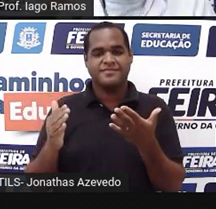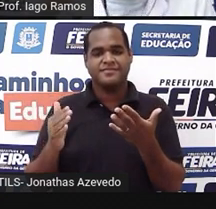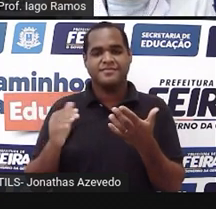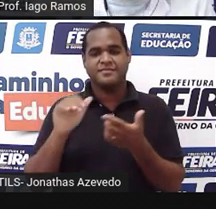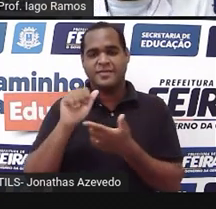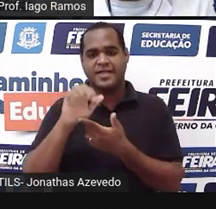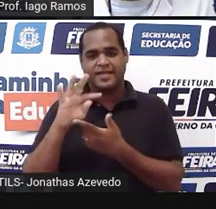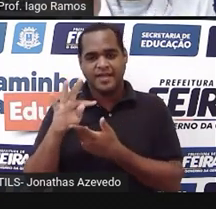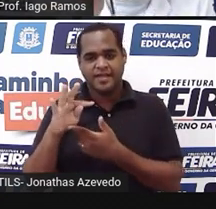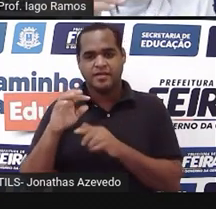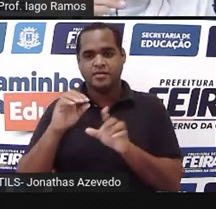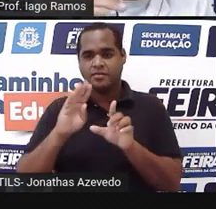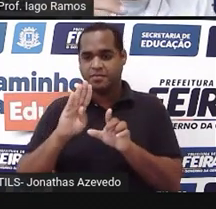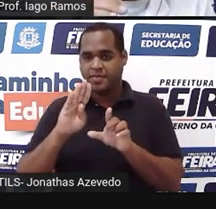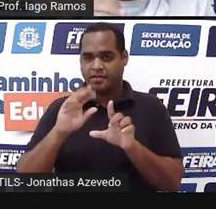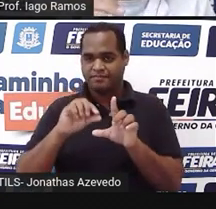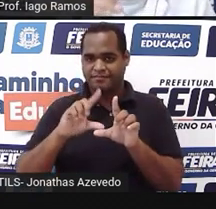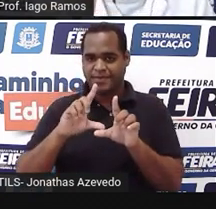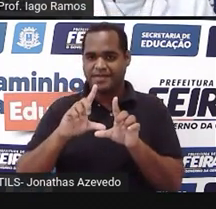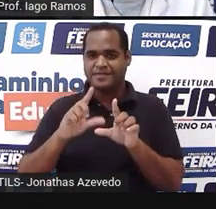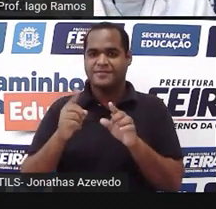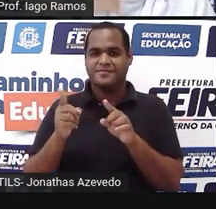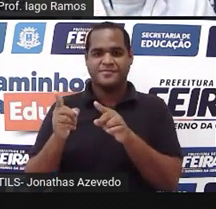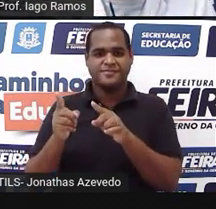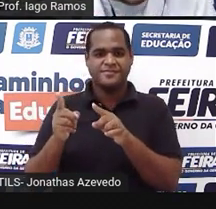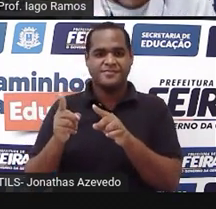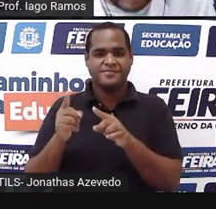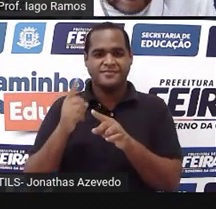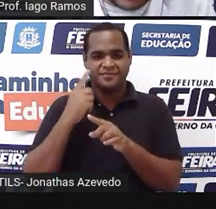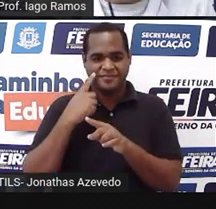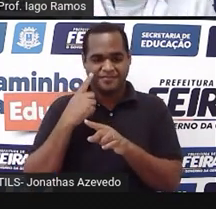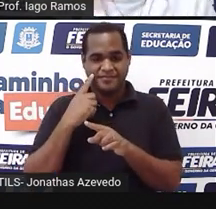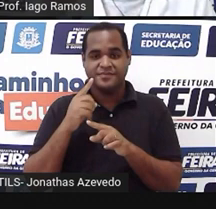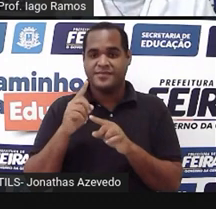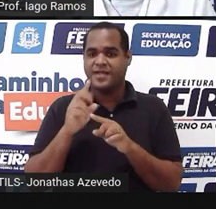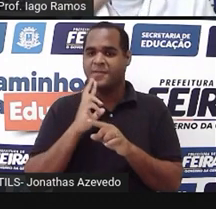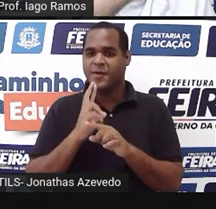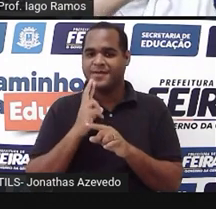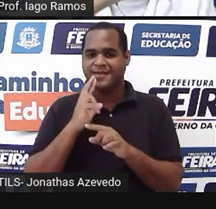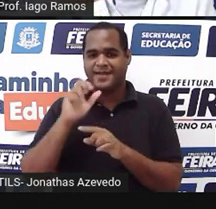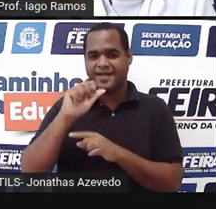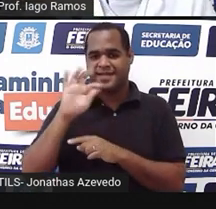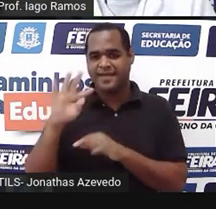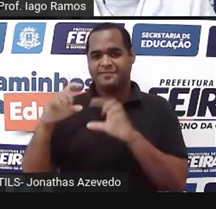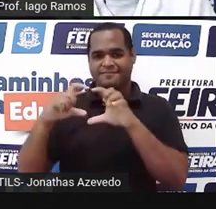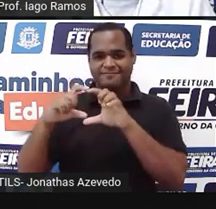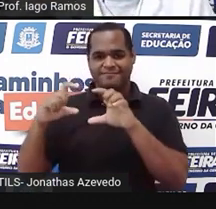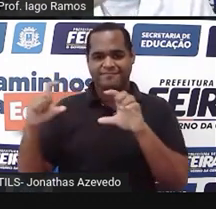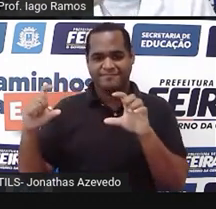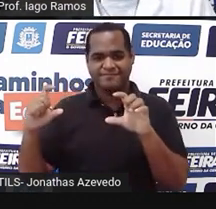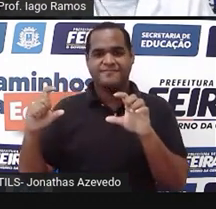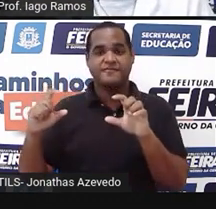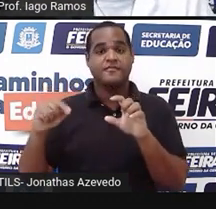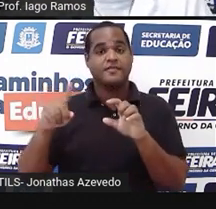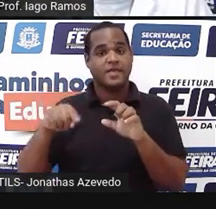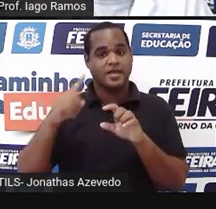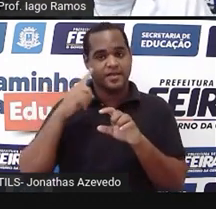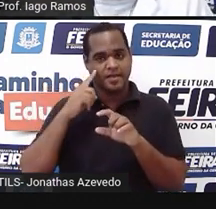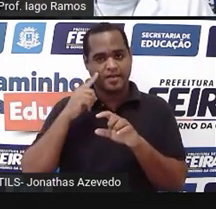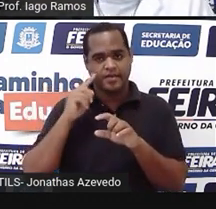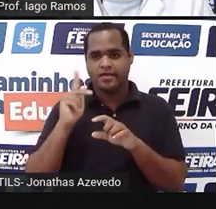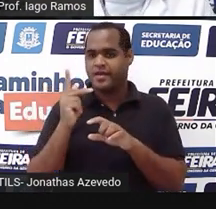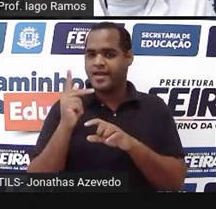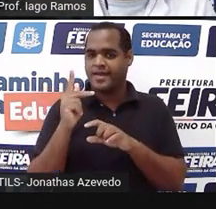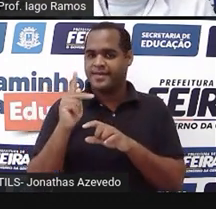o bebezão bem maior né que a base maior é essa parte de baixo do